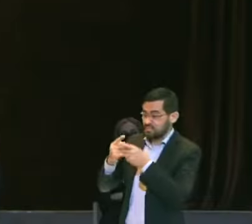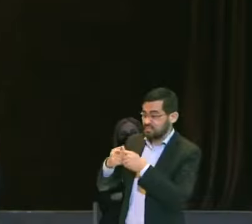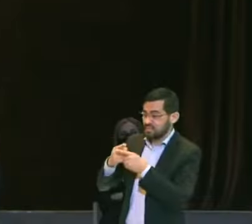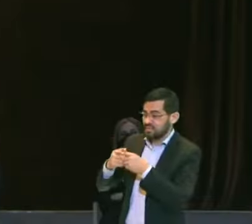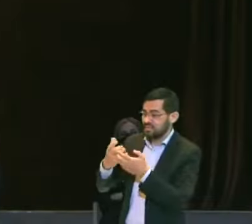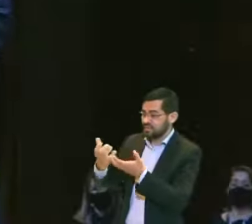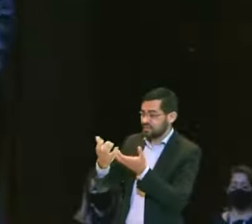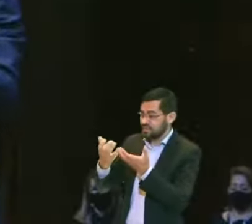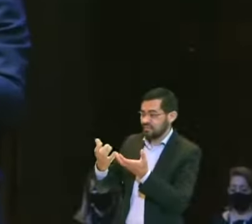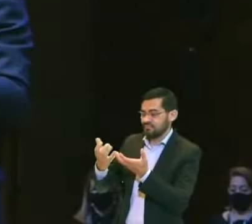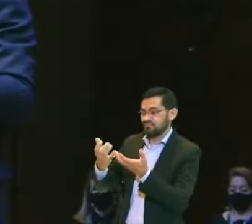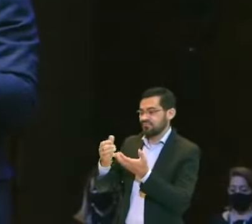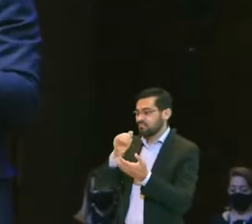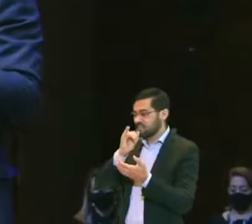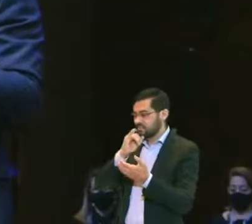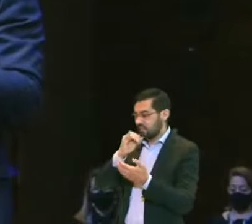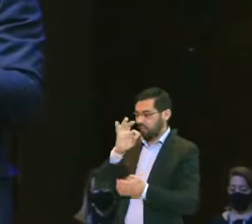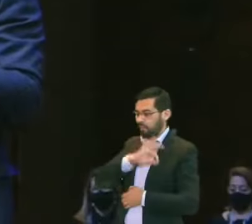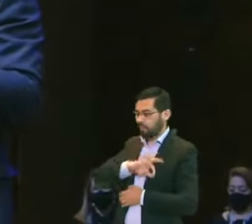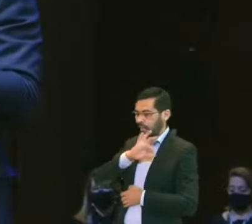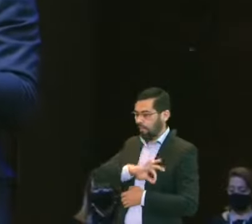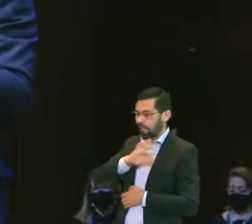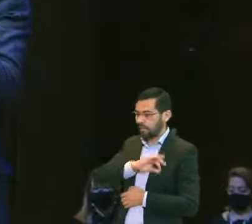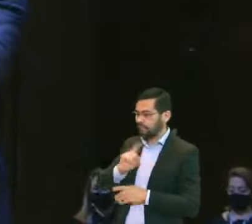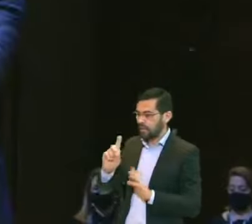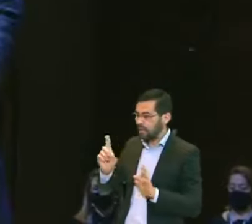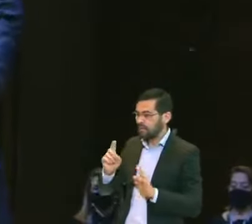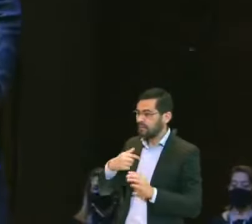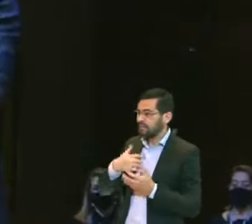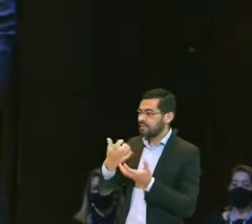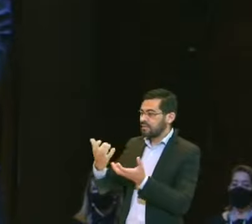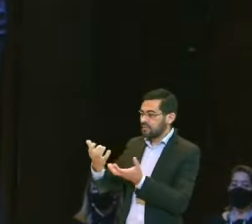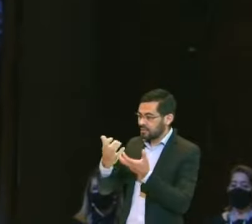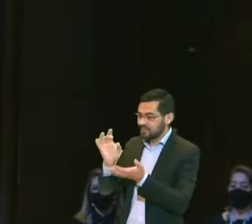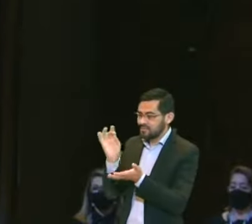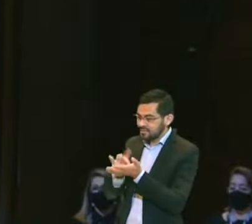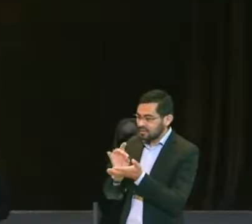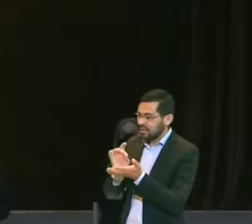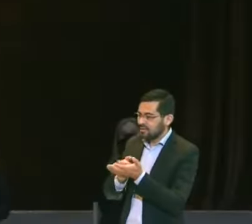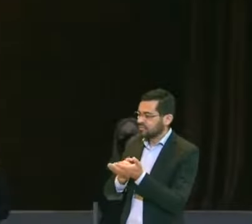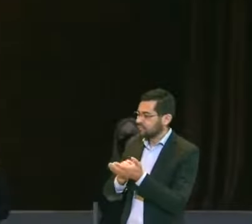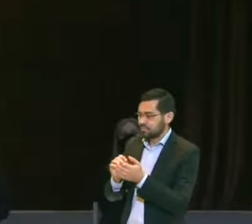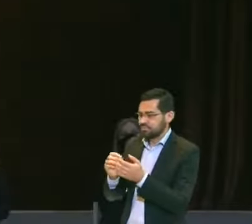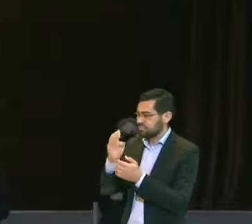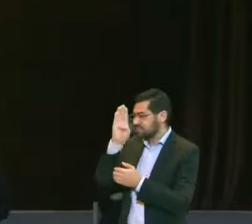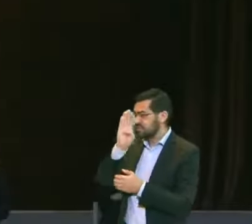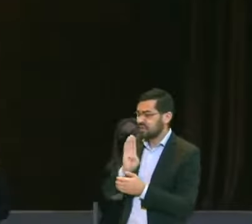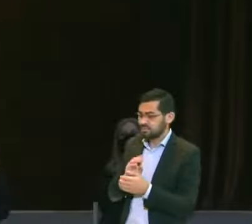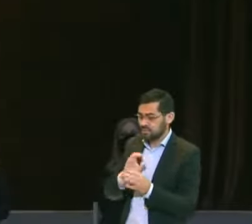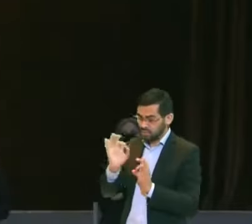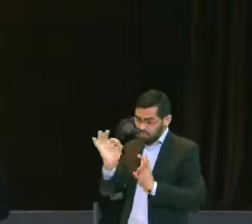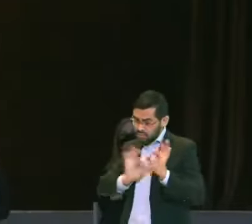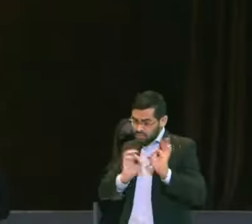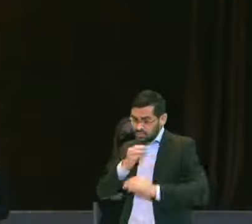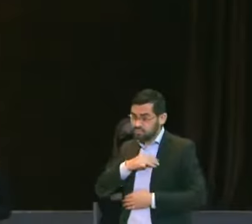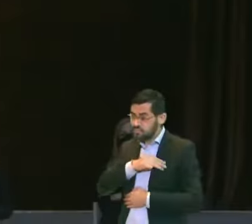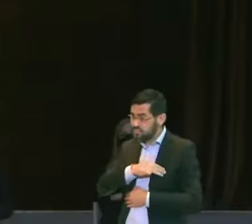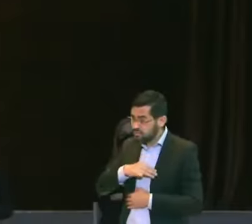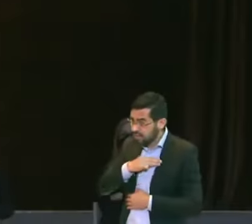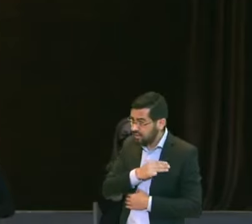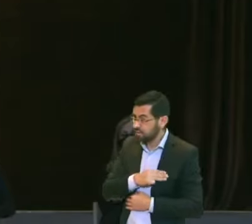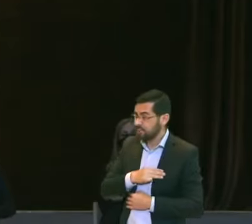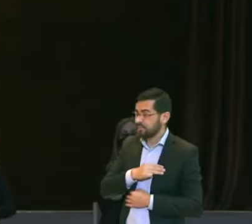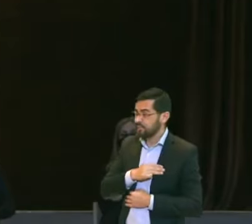fazer disso um negócio, eu quero quebrar o mercado, isso aqui é um projeto missionário, se for